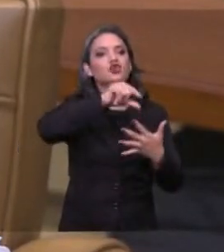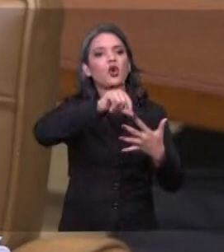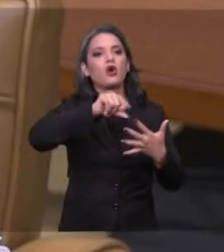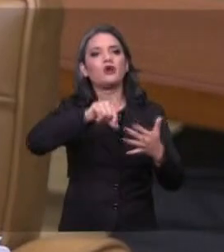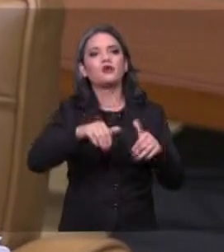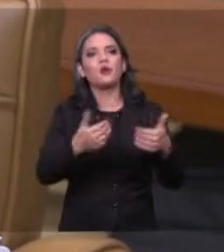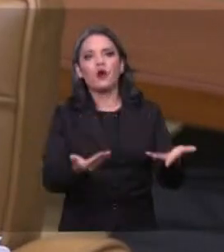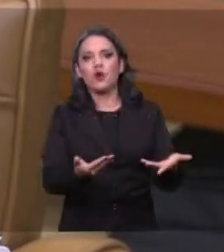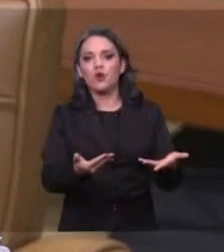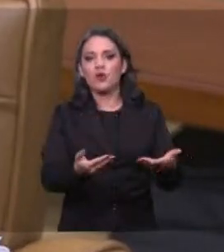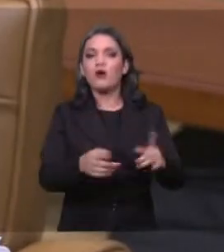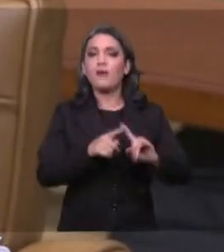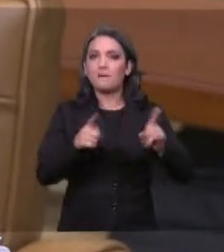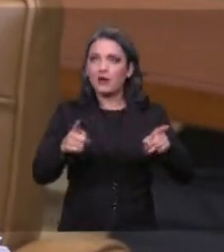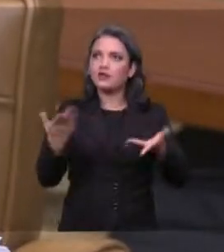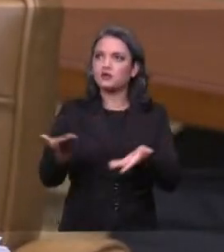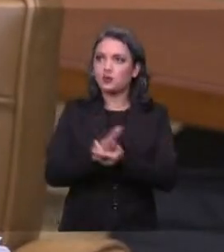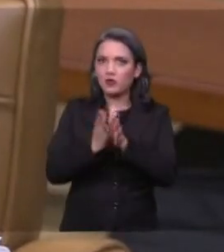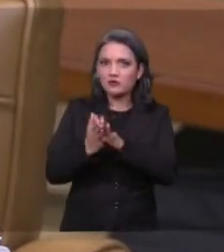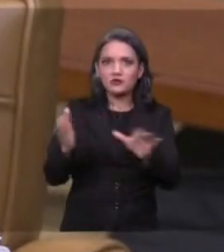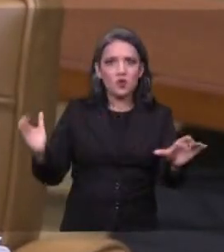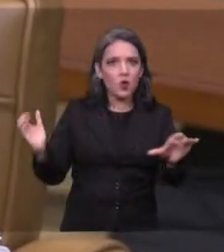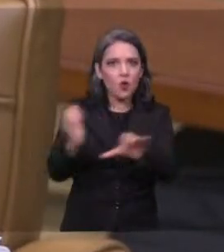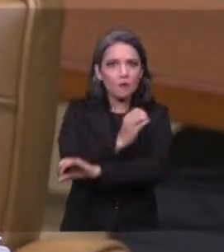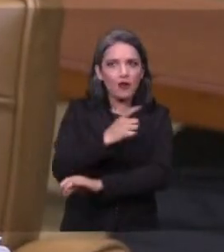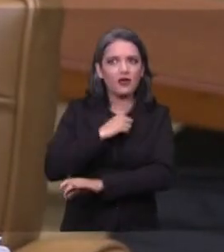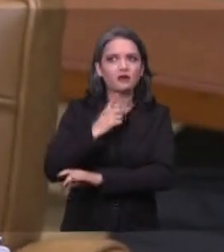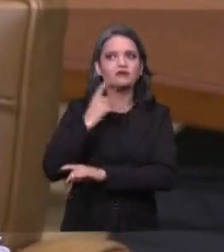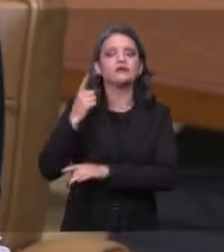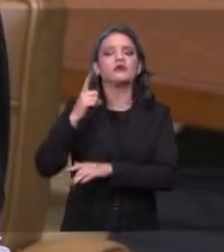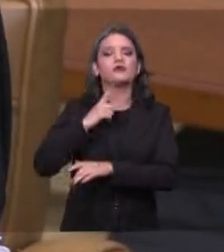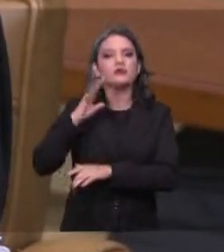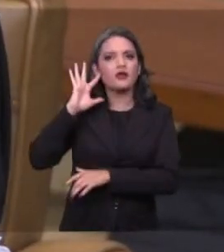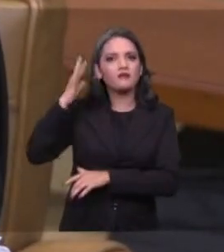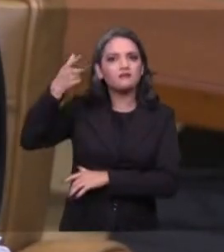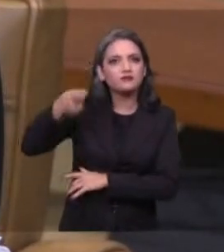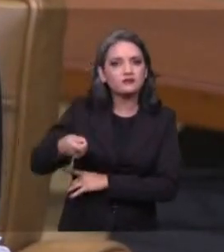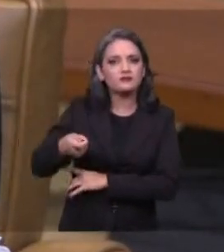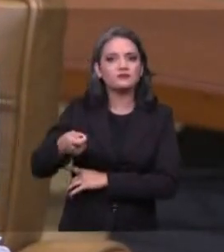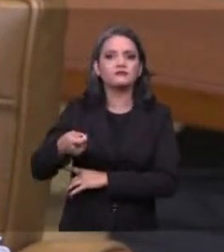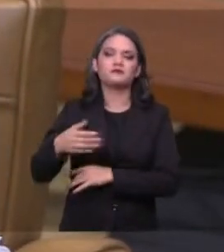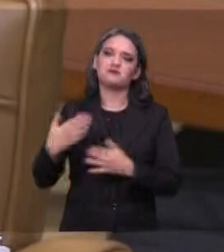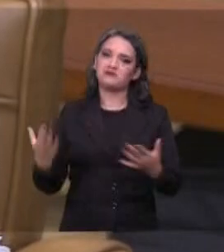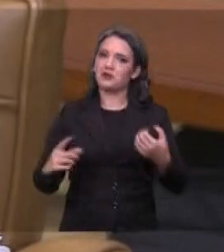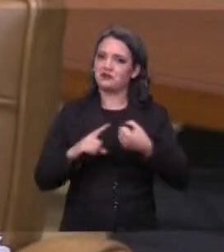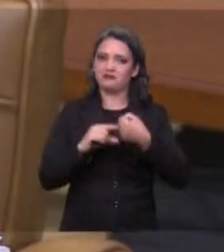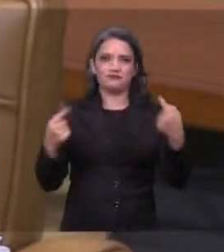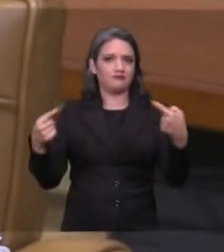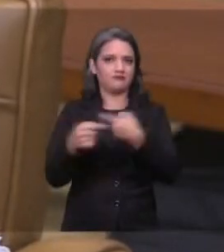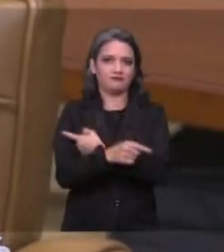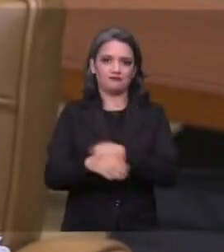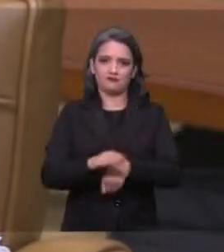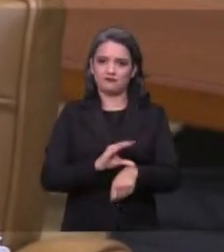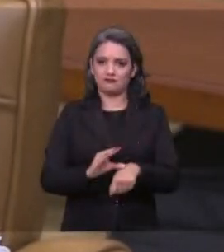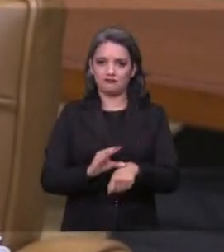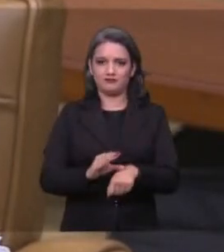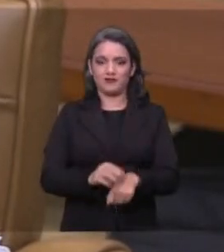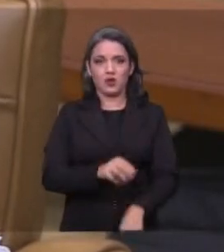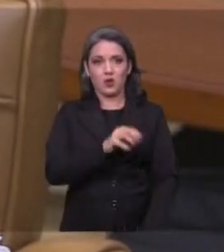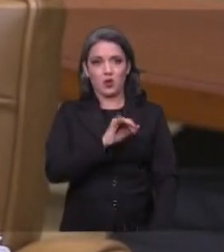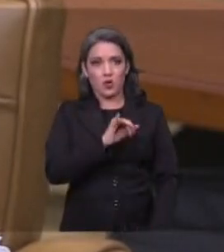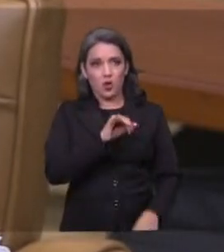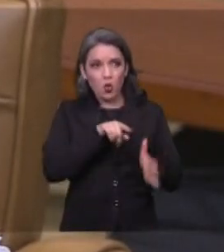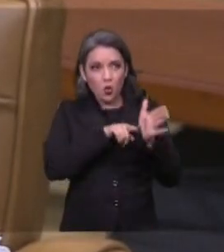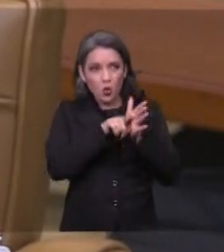legal em sua plenitude, eu entendo que esse artigo é inconstitucional. O inquérito integral e o PIC,